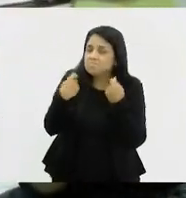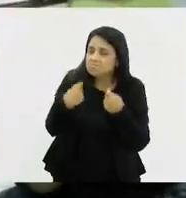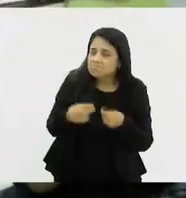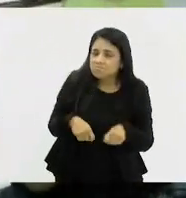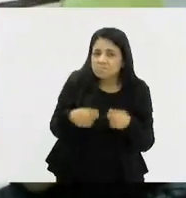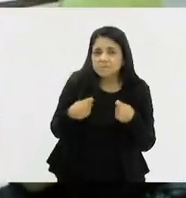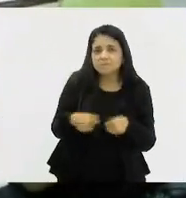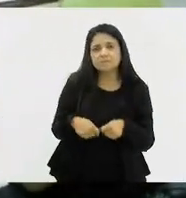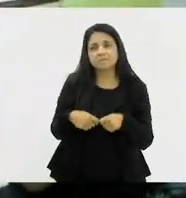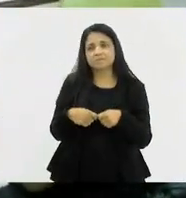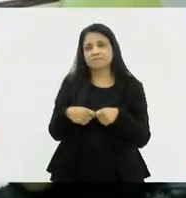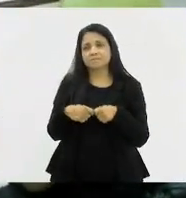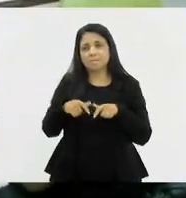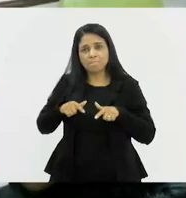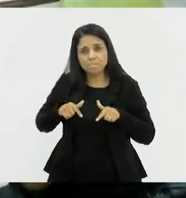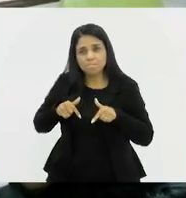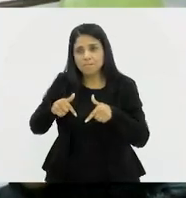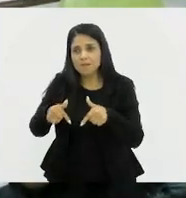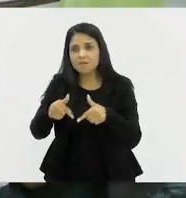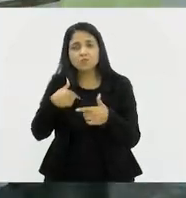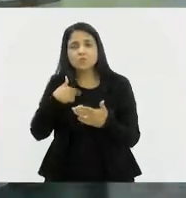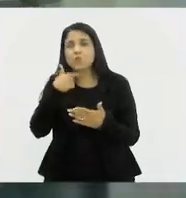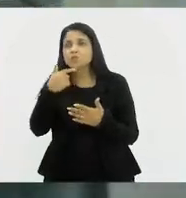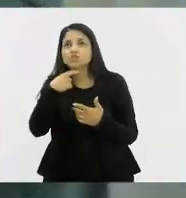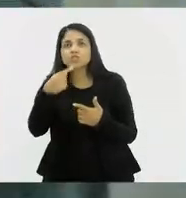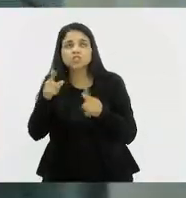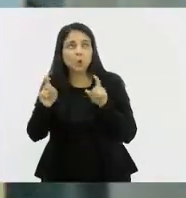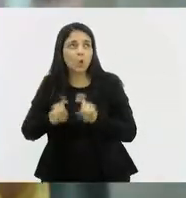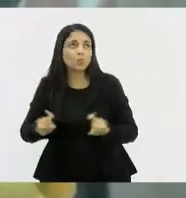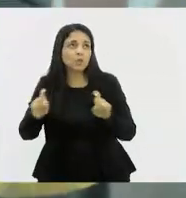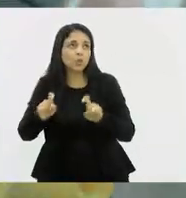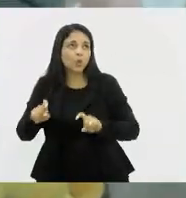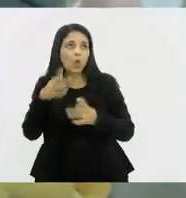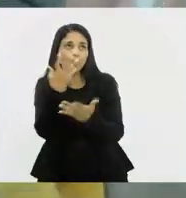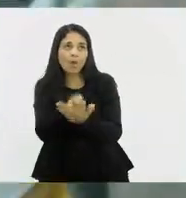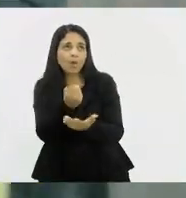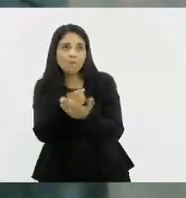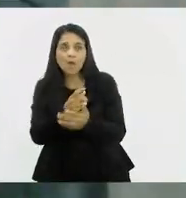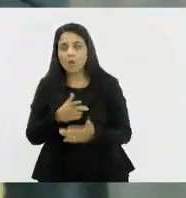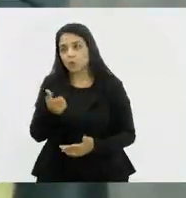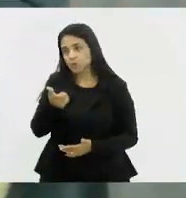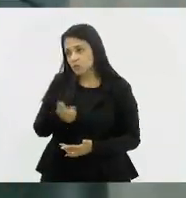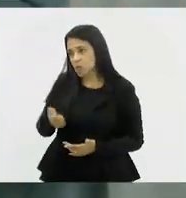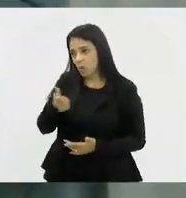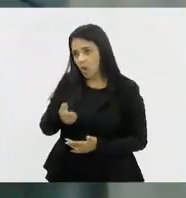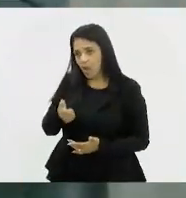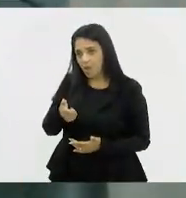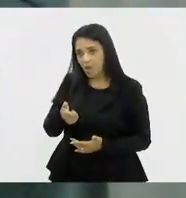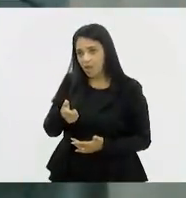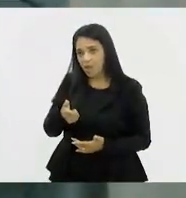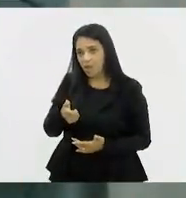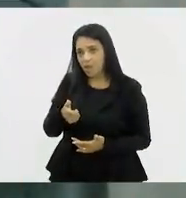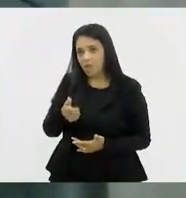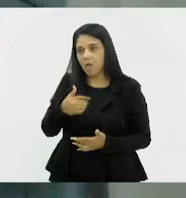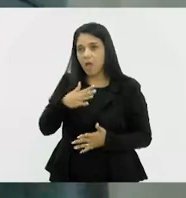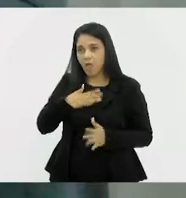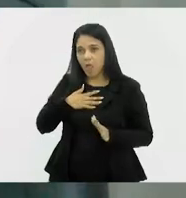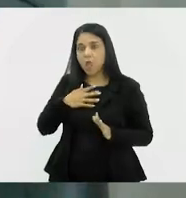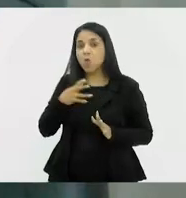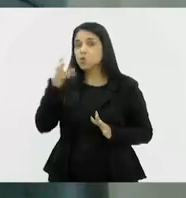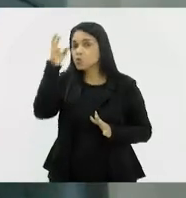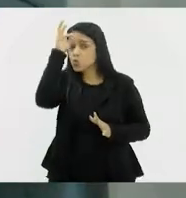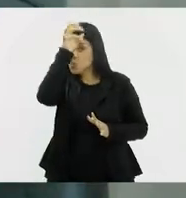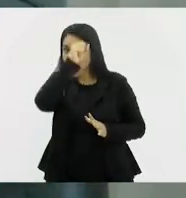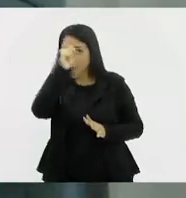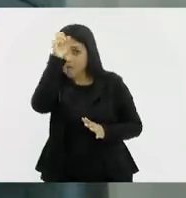Gente, não adianta dizer que está no computador, que está no celular. Eu agora ganhei um 15, ainda estou aprendendo umas